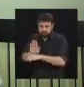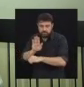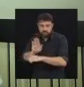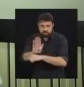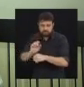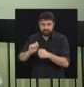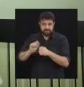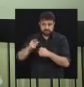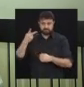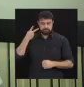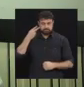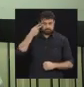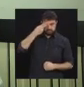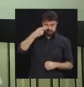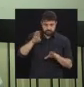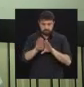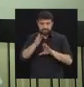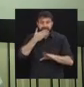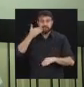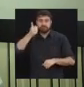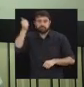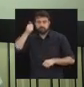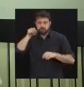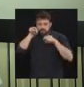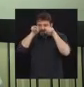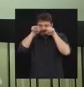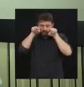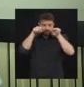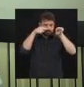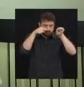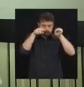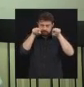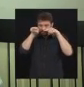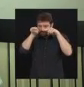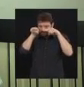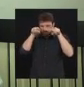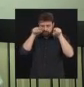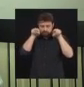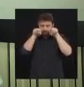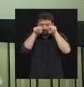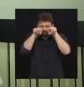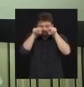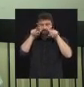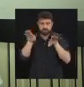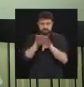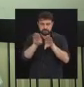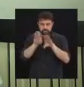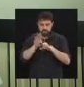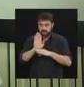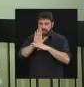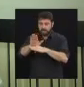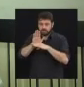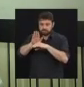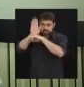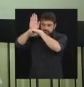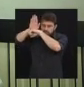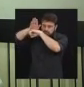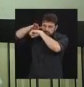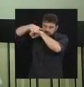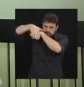fazer cirurgias para melhorar essa movimentação, para centralizar a posição dos olhos, como também para ajudar no